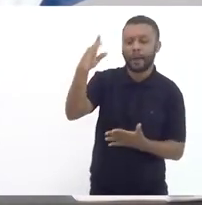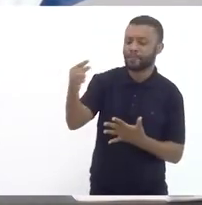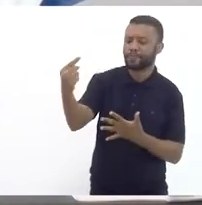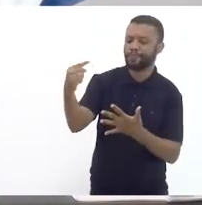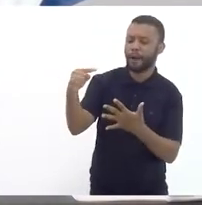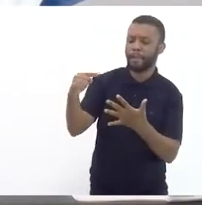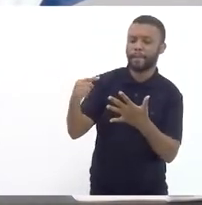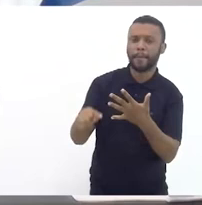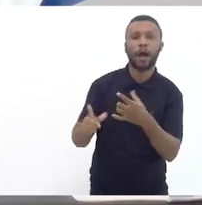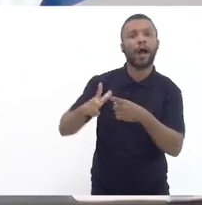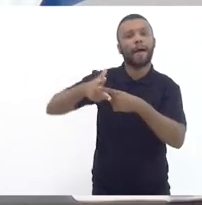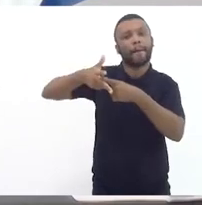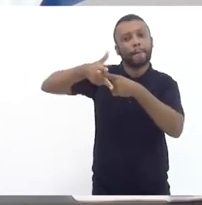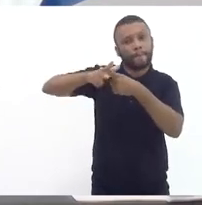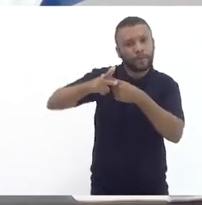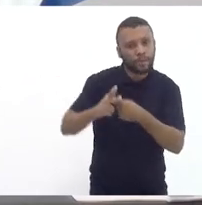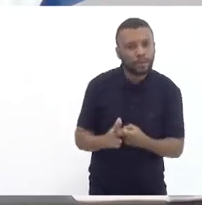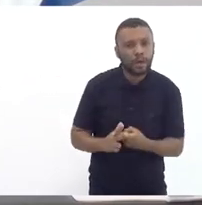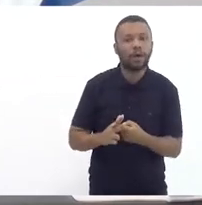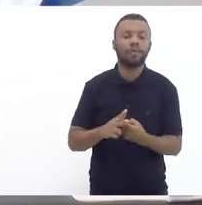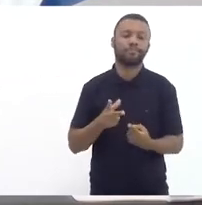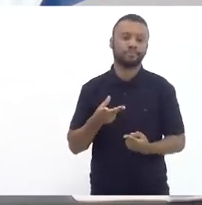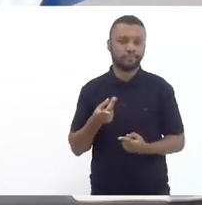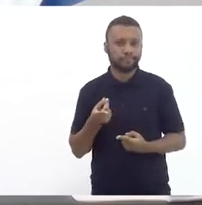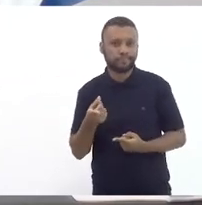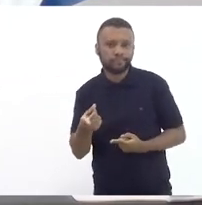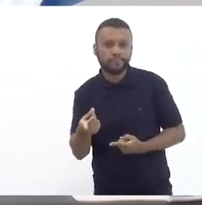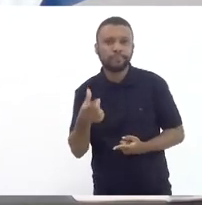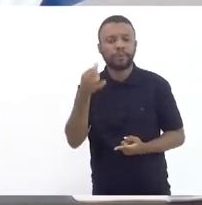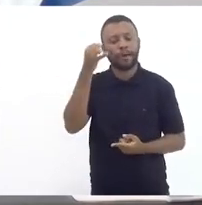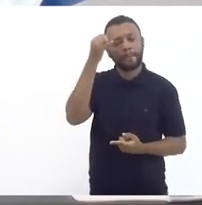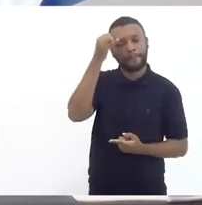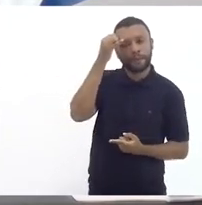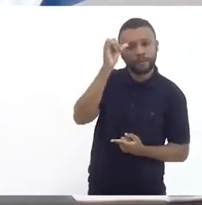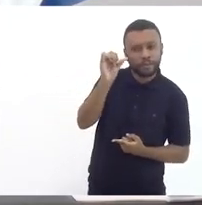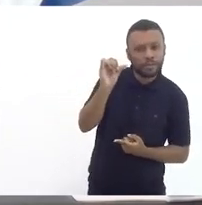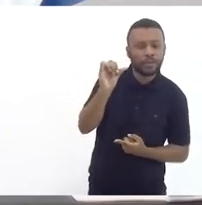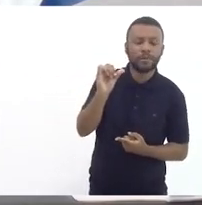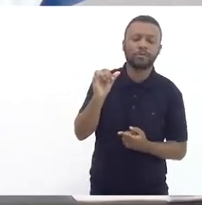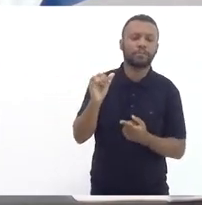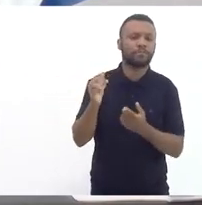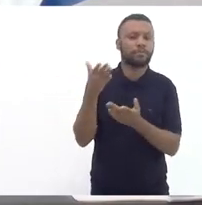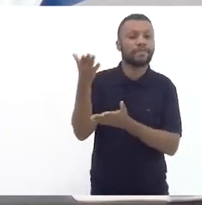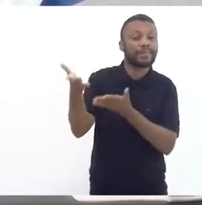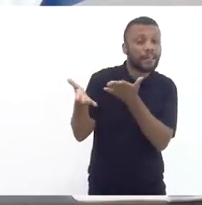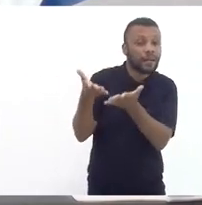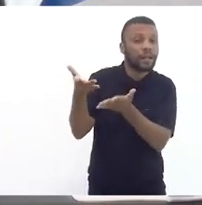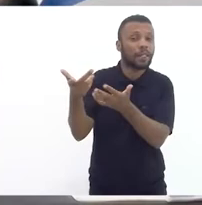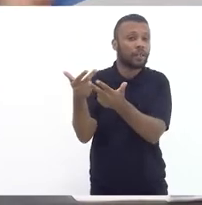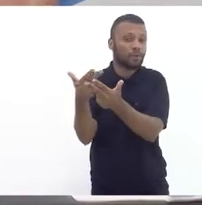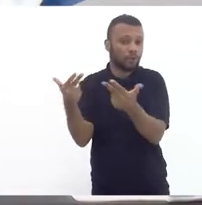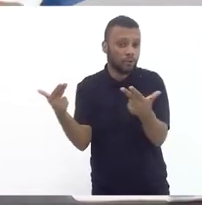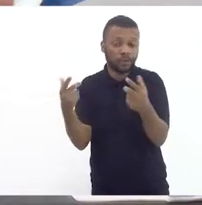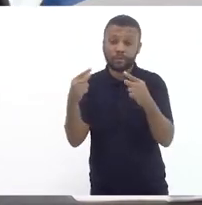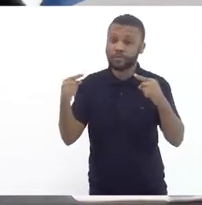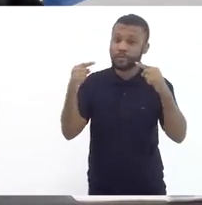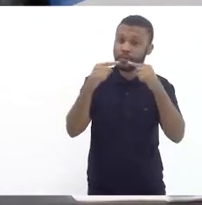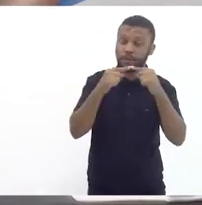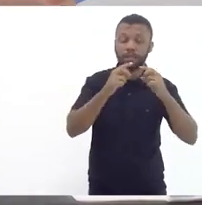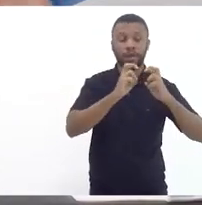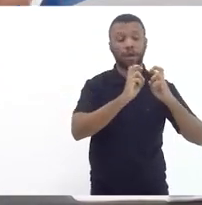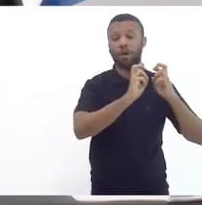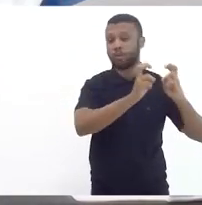de manutenção permanente, seja preventiva, seja corretiva. Tem a ver com o quê? Tem a ver com as composições,